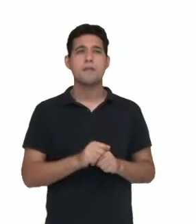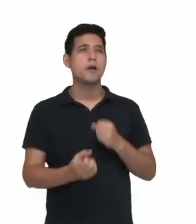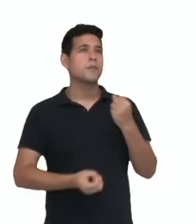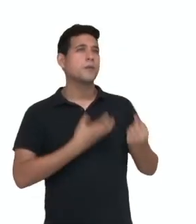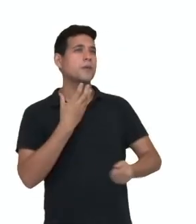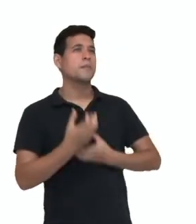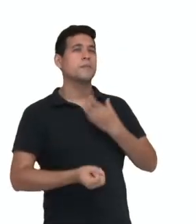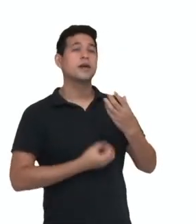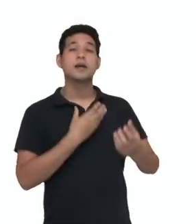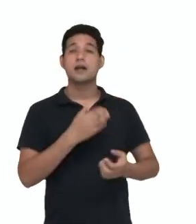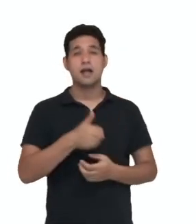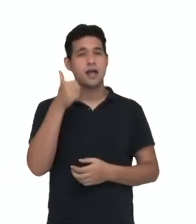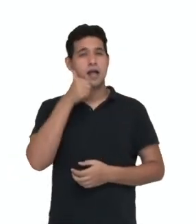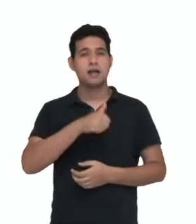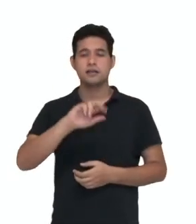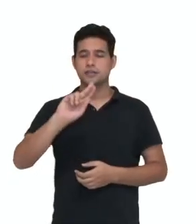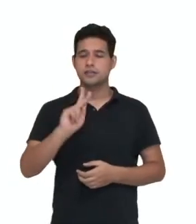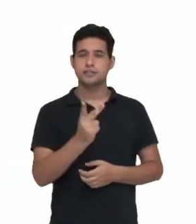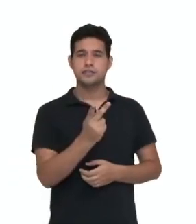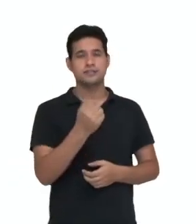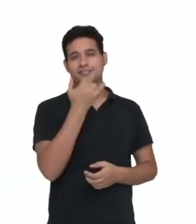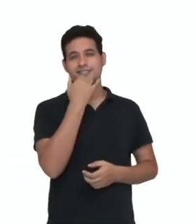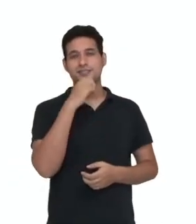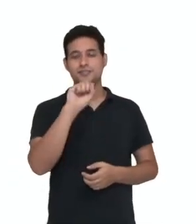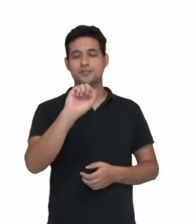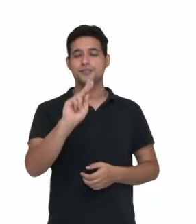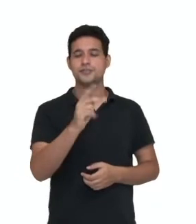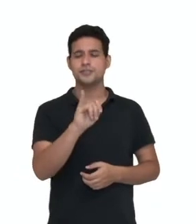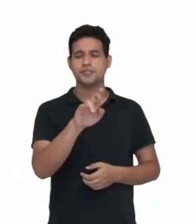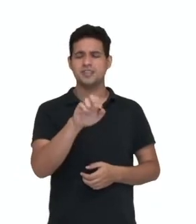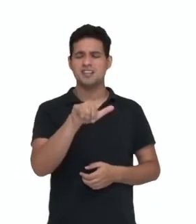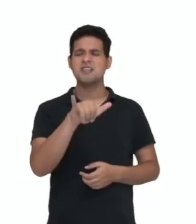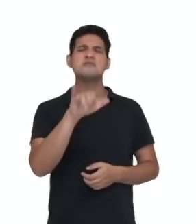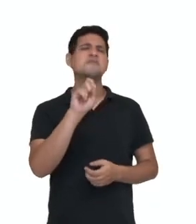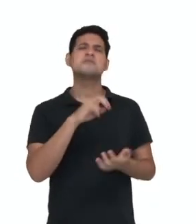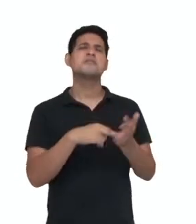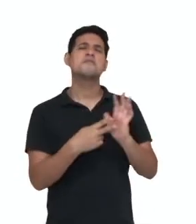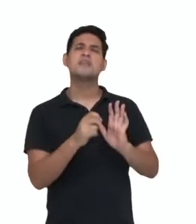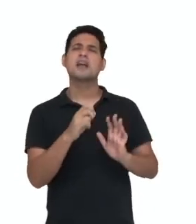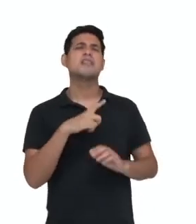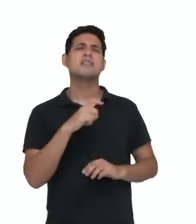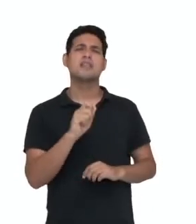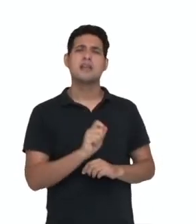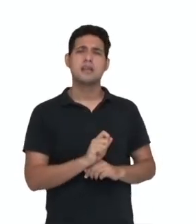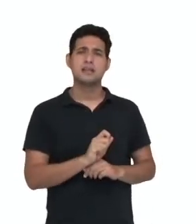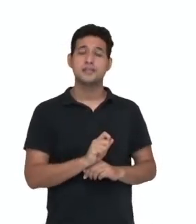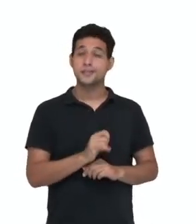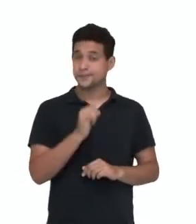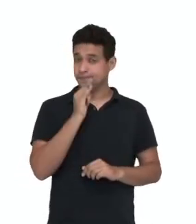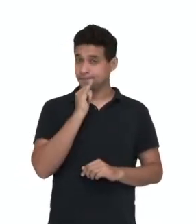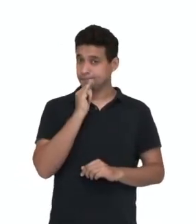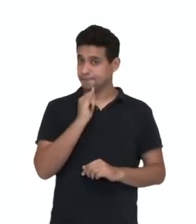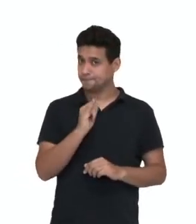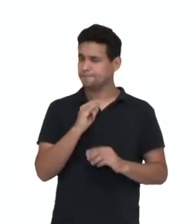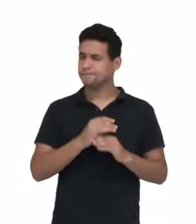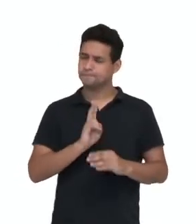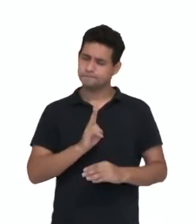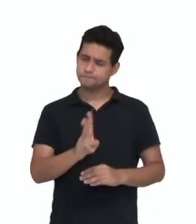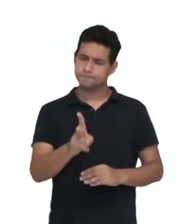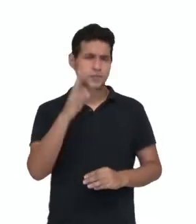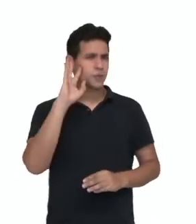de Shirley Campbell. ¿Qué significado tiene el adverbio